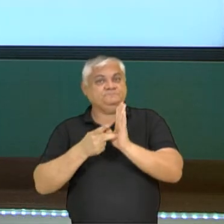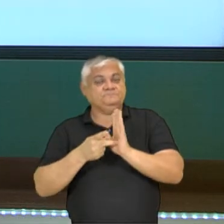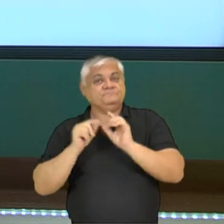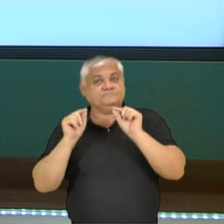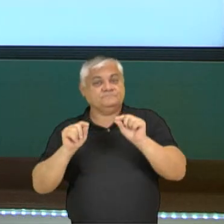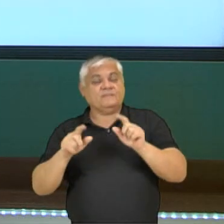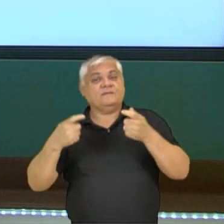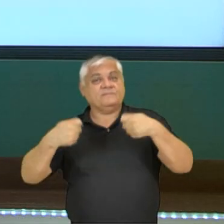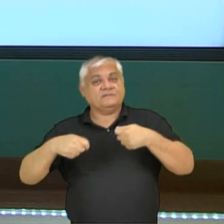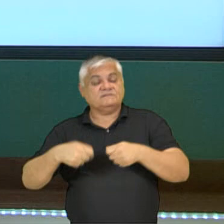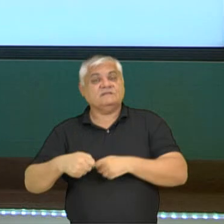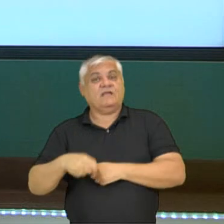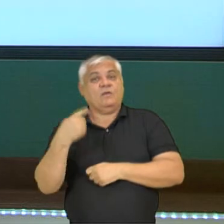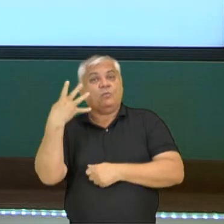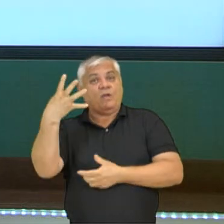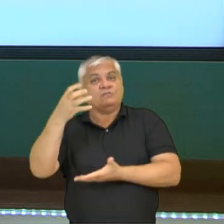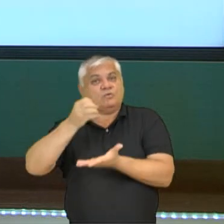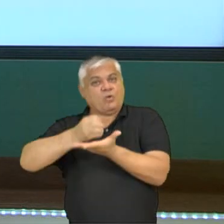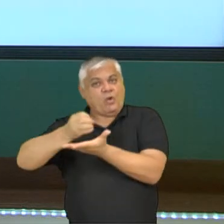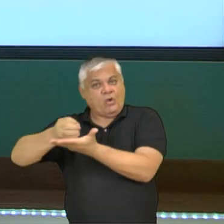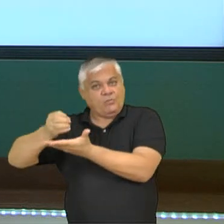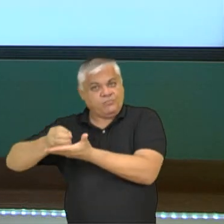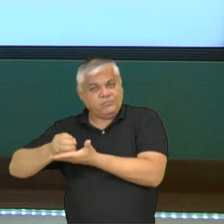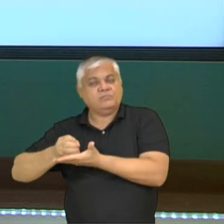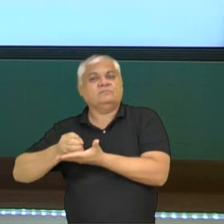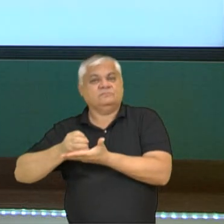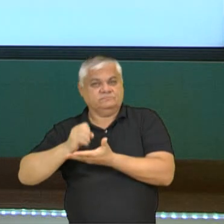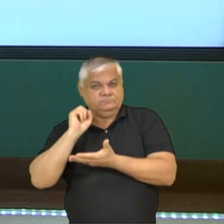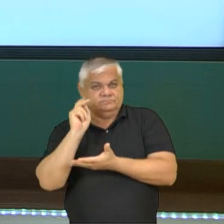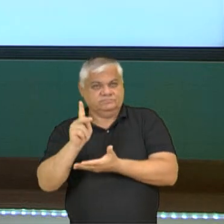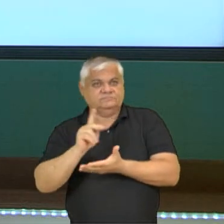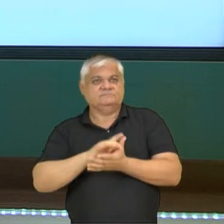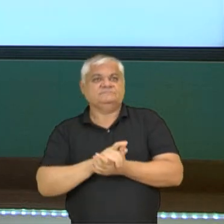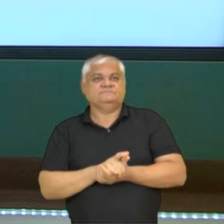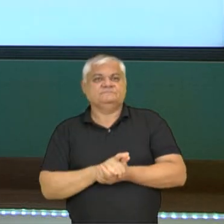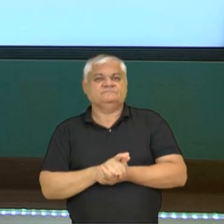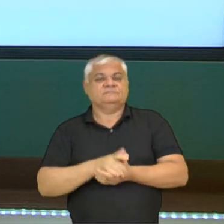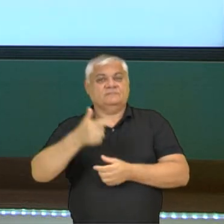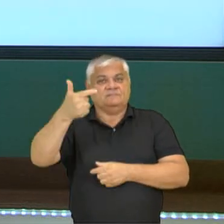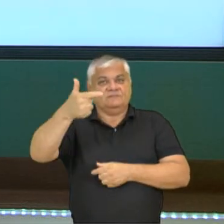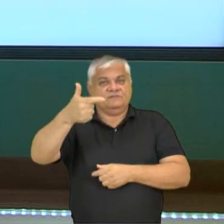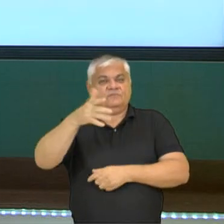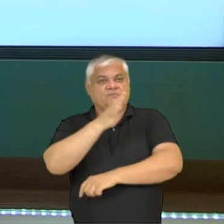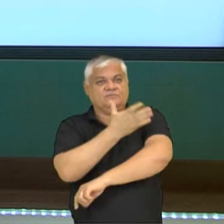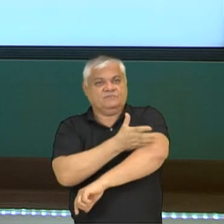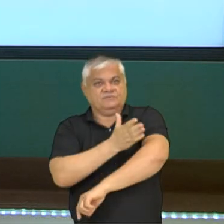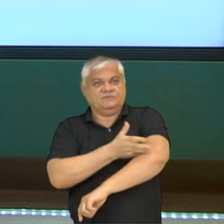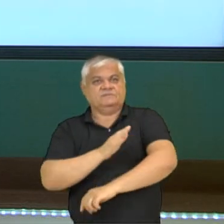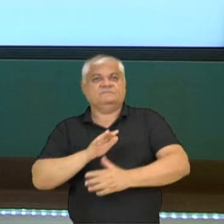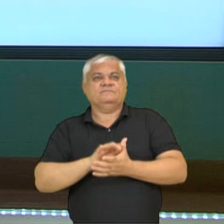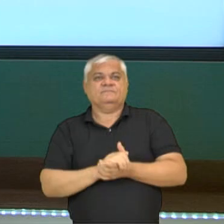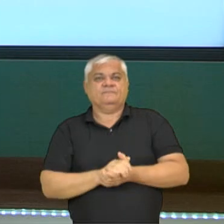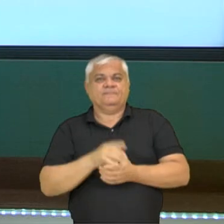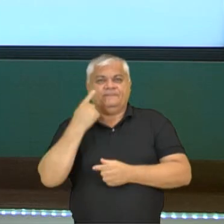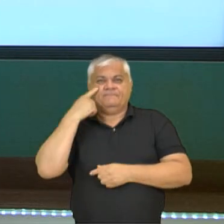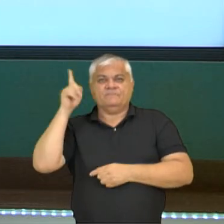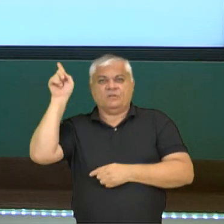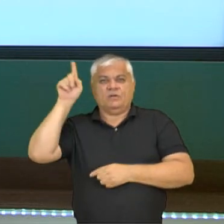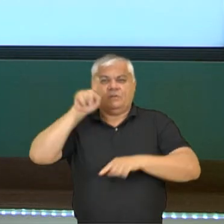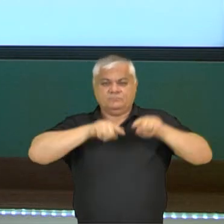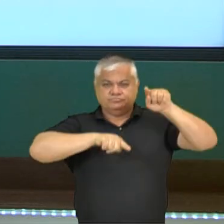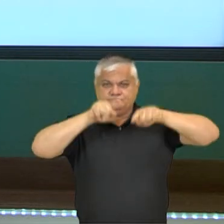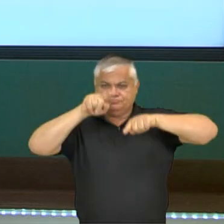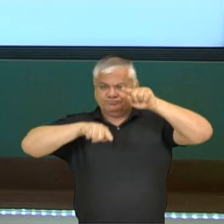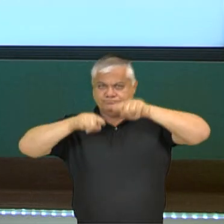que são necessários 4 copos, ok? Vamos lá, praticando 2. Prestem